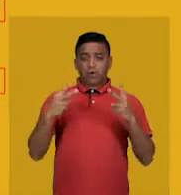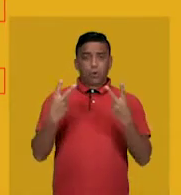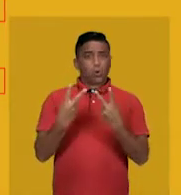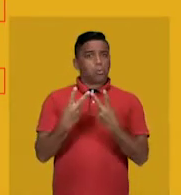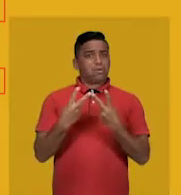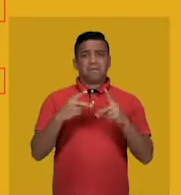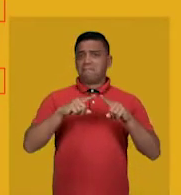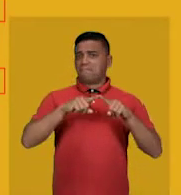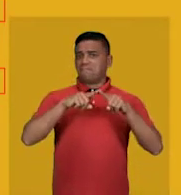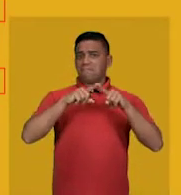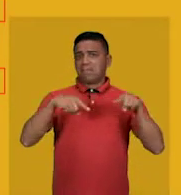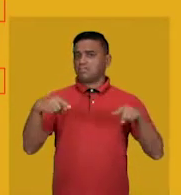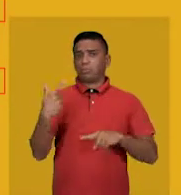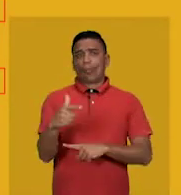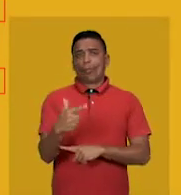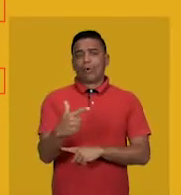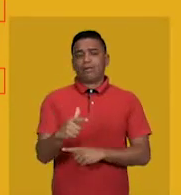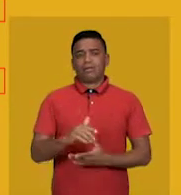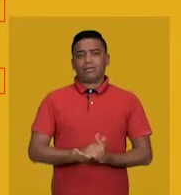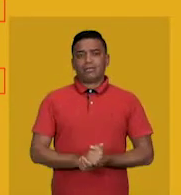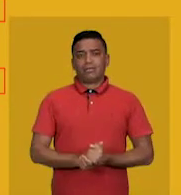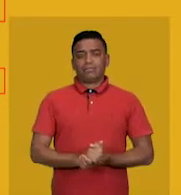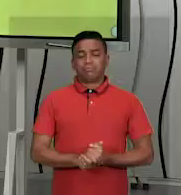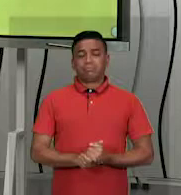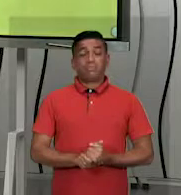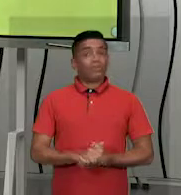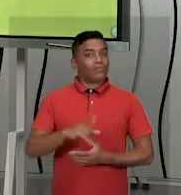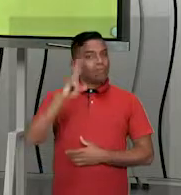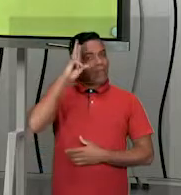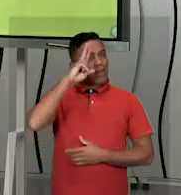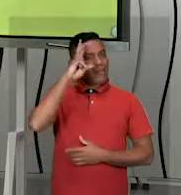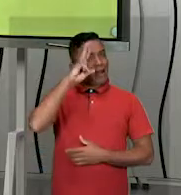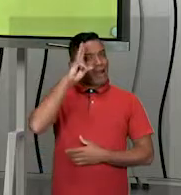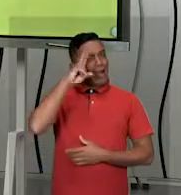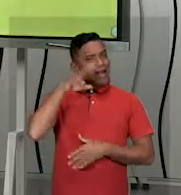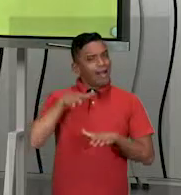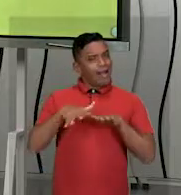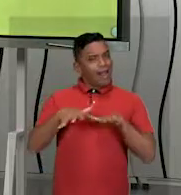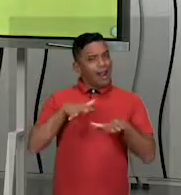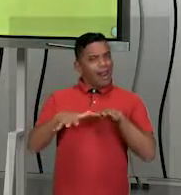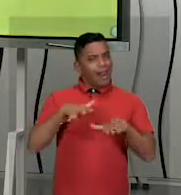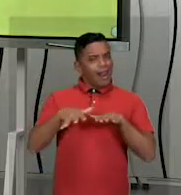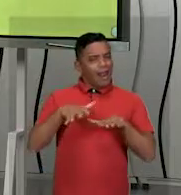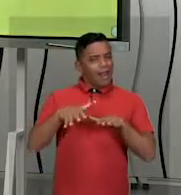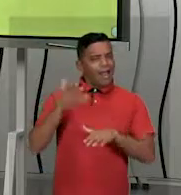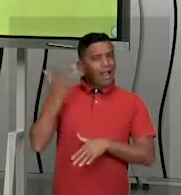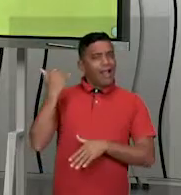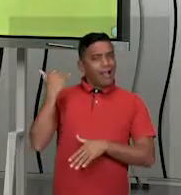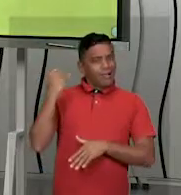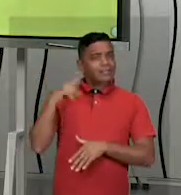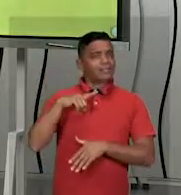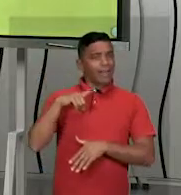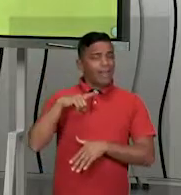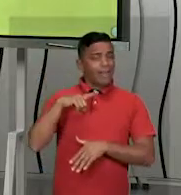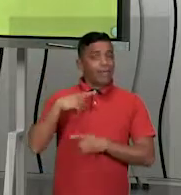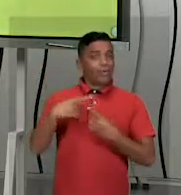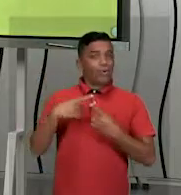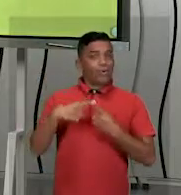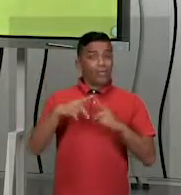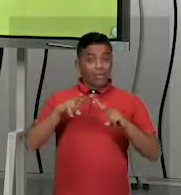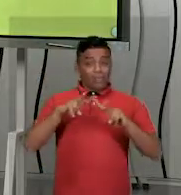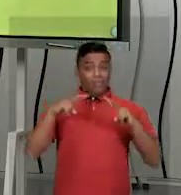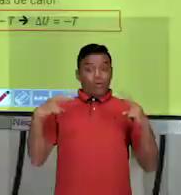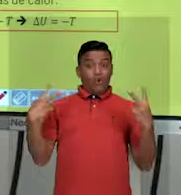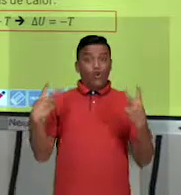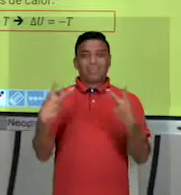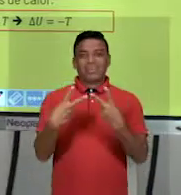não há variação de volume, nós vamos lembrar lá do trabalho. Lembra que havia trabalho porque havia variação de volume?